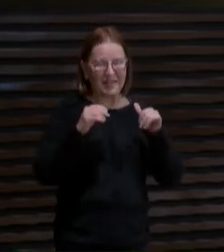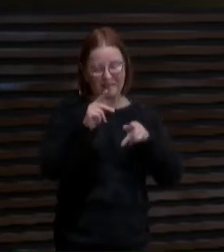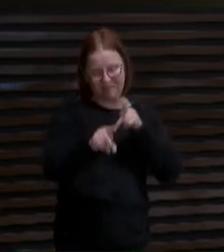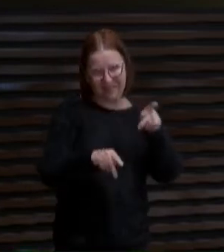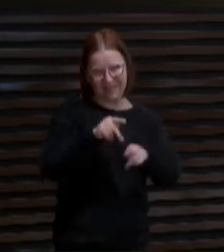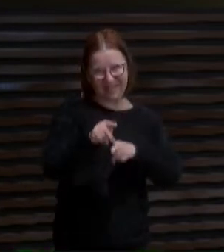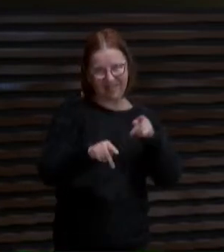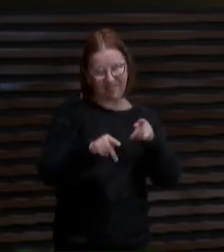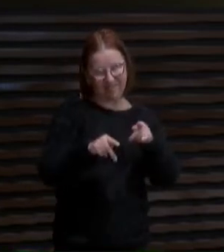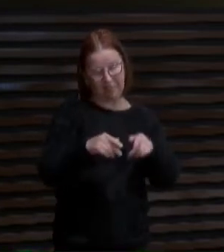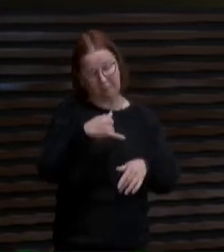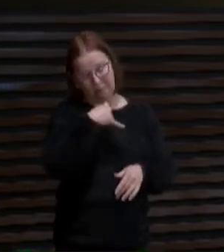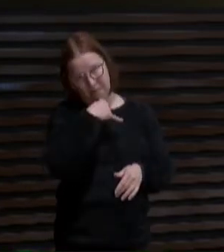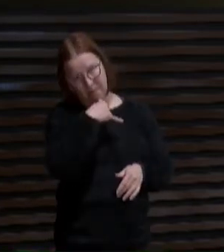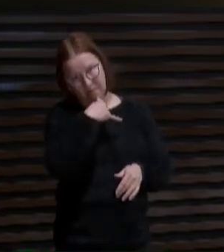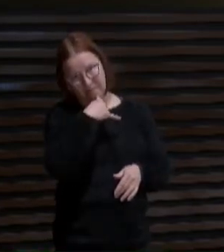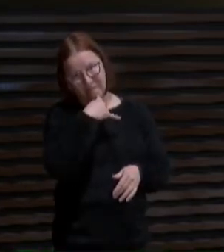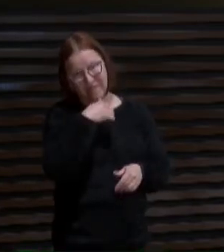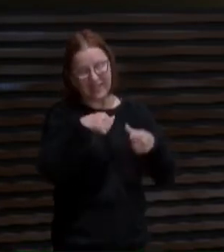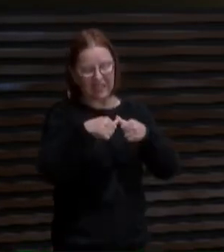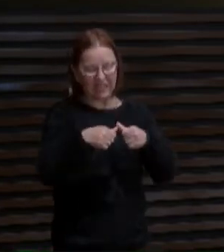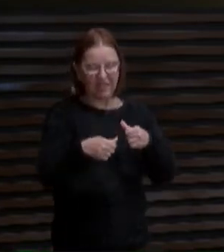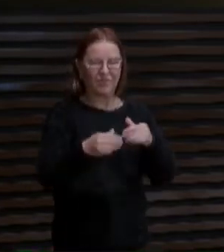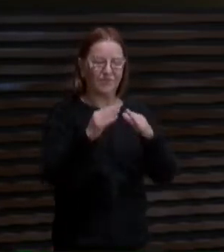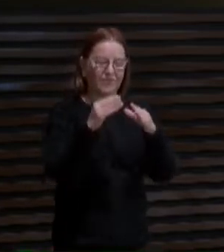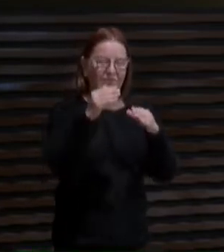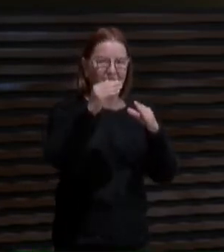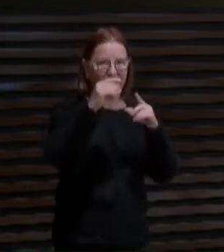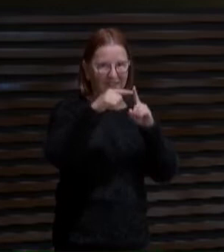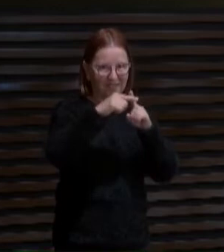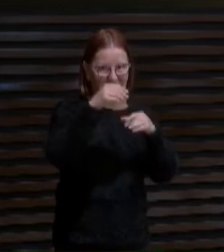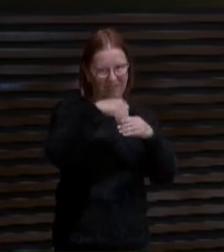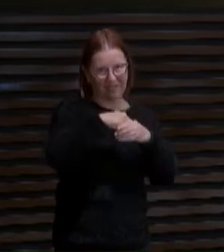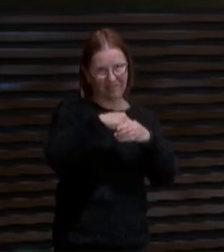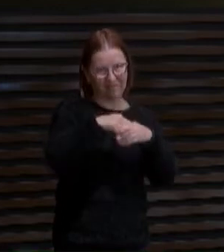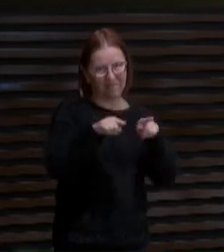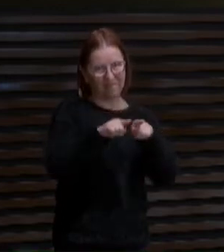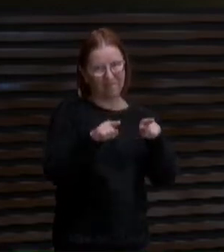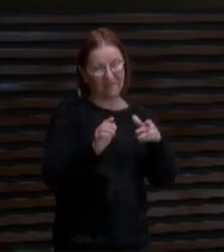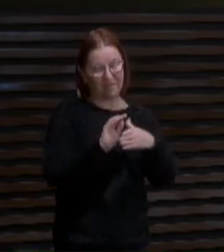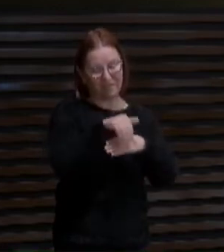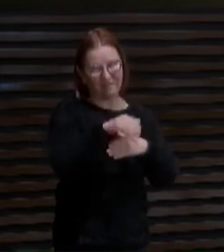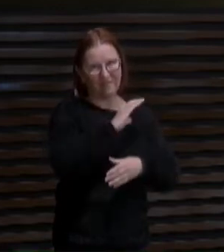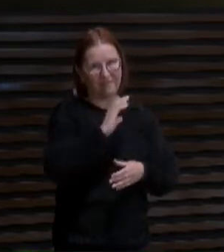infelizmente elas estão na igreja mas não estão em Cristo